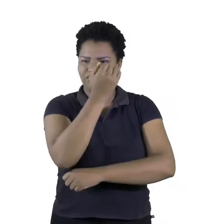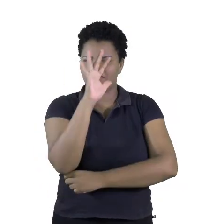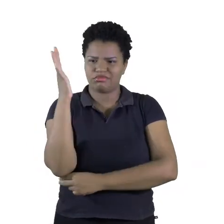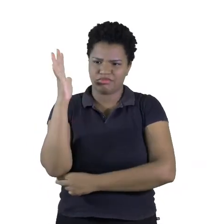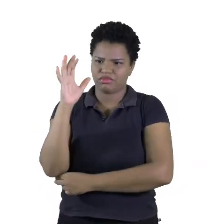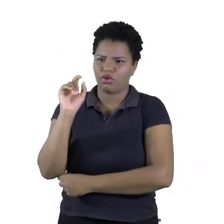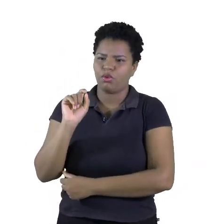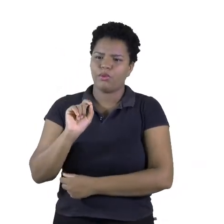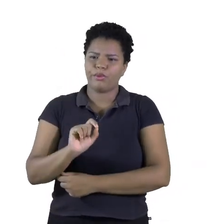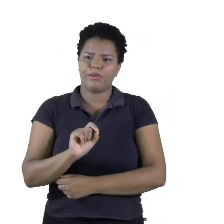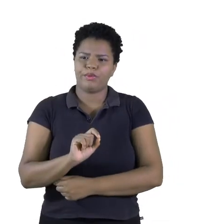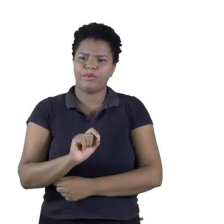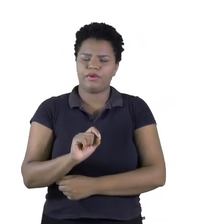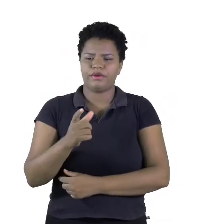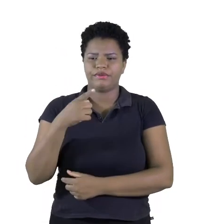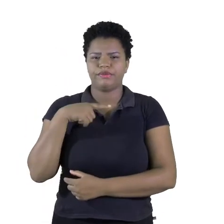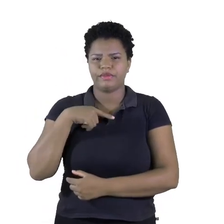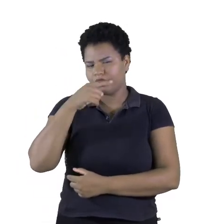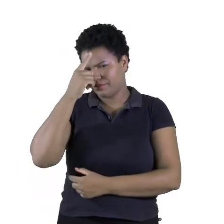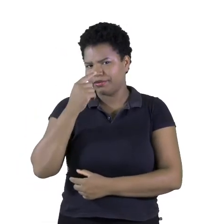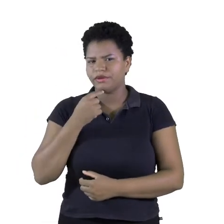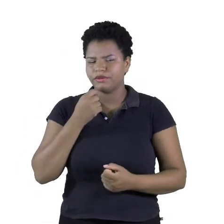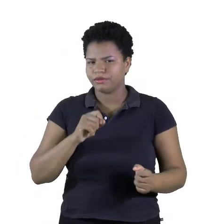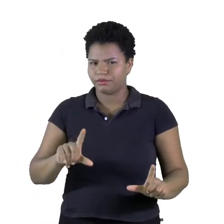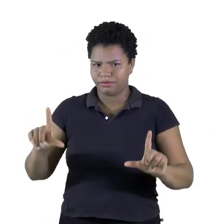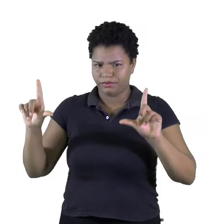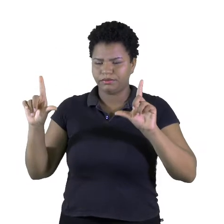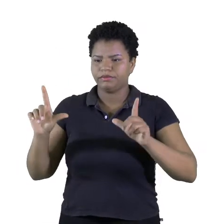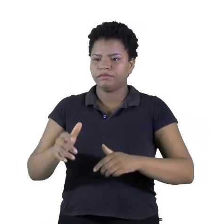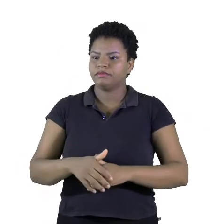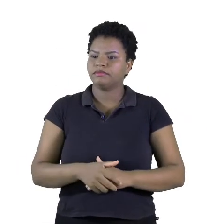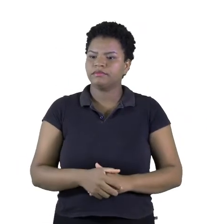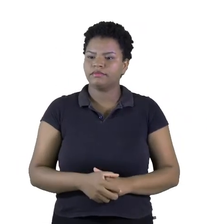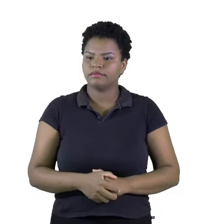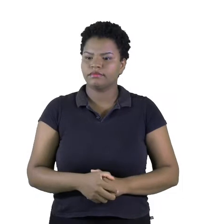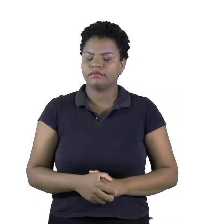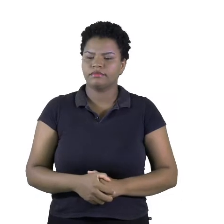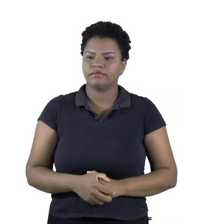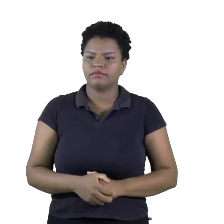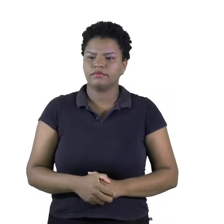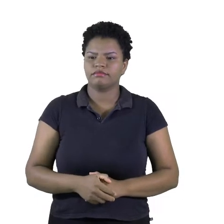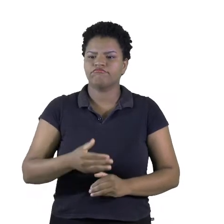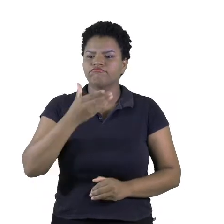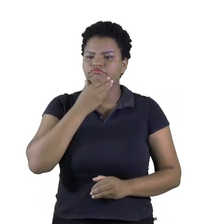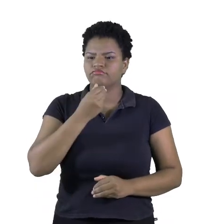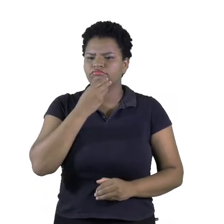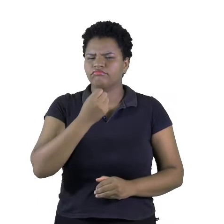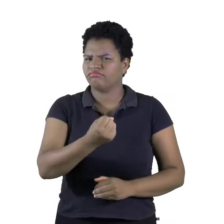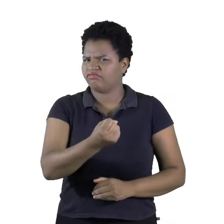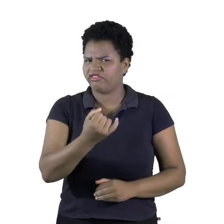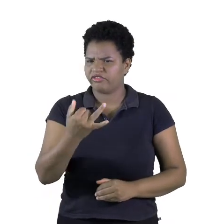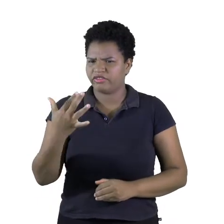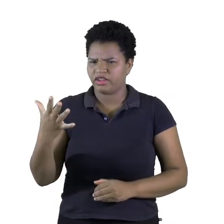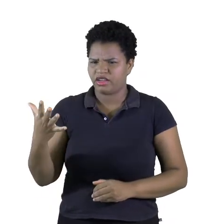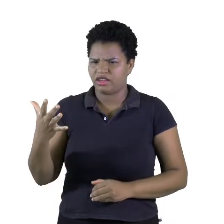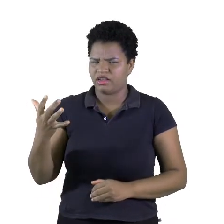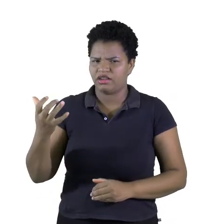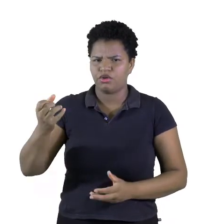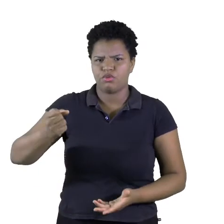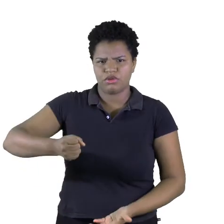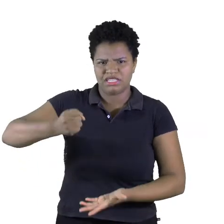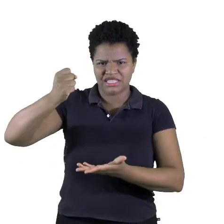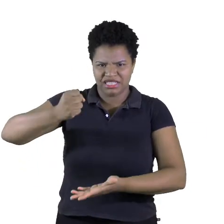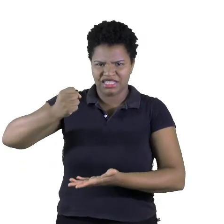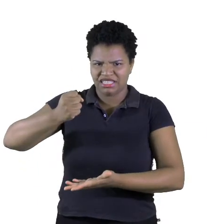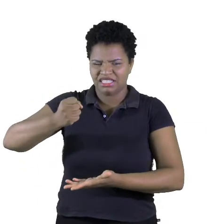questão, vocês estão vendo aí no slide de vocês, são vários homens, né, com sacos de lixo ali numa